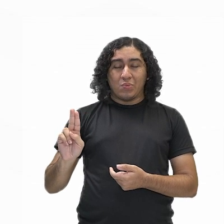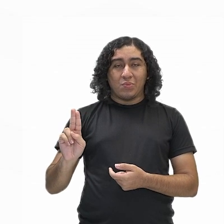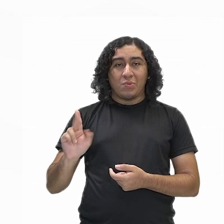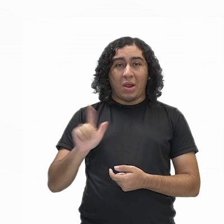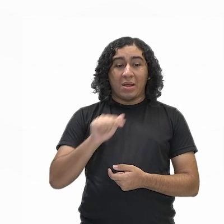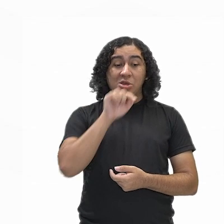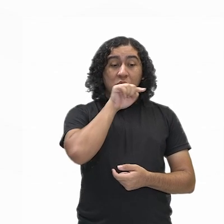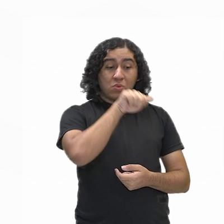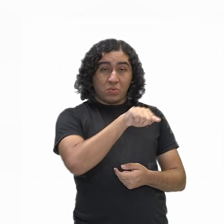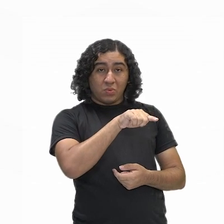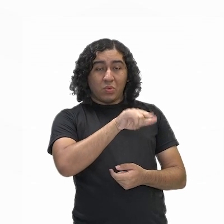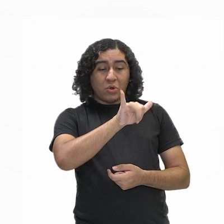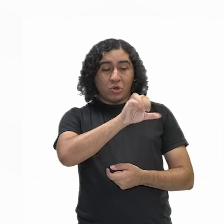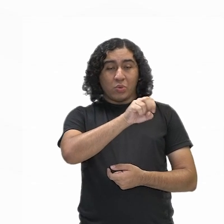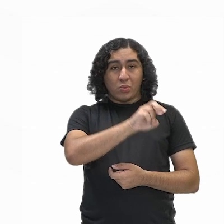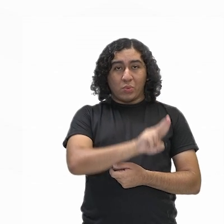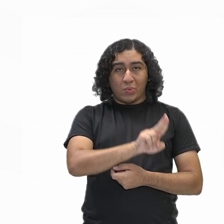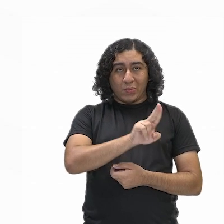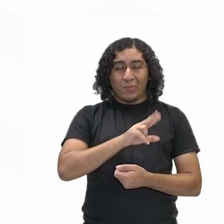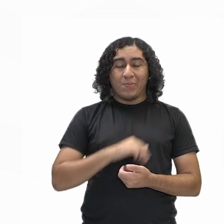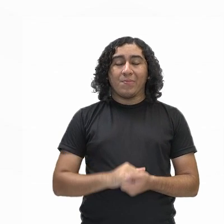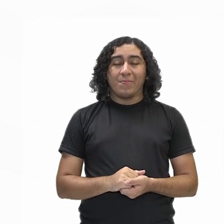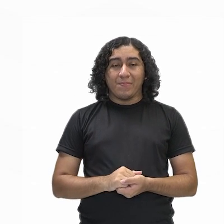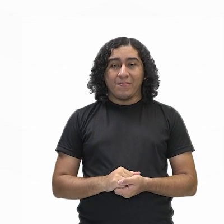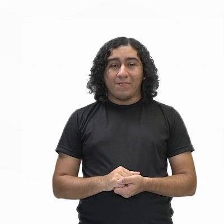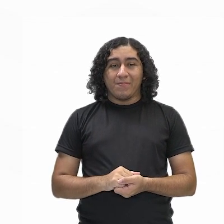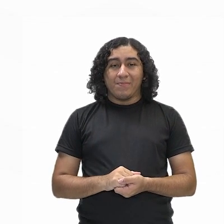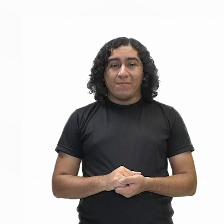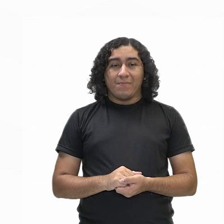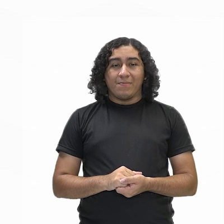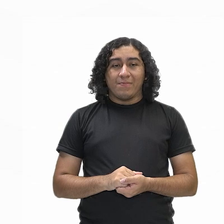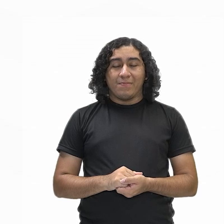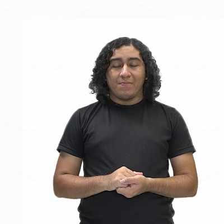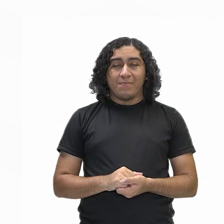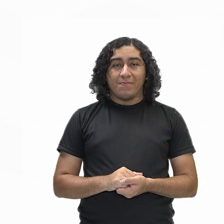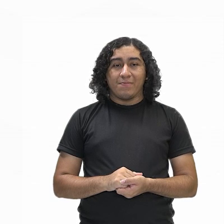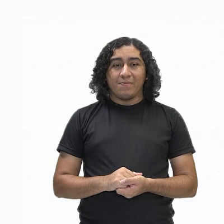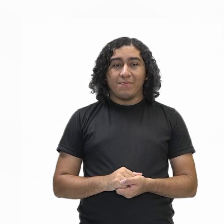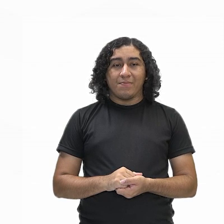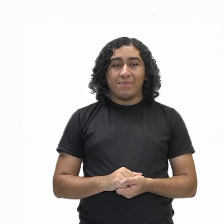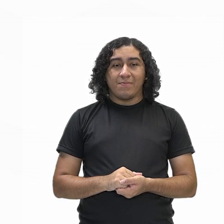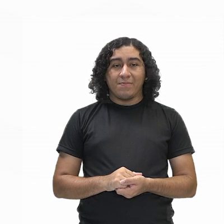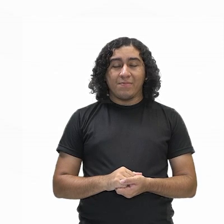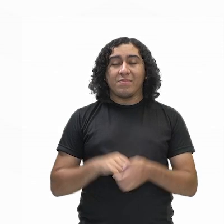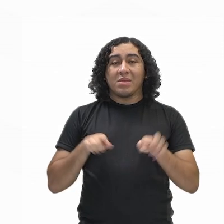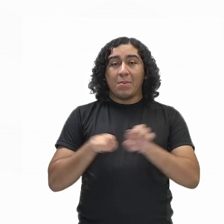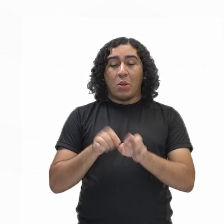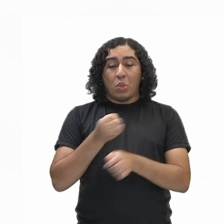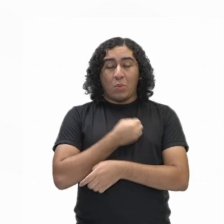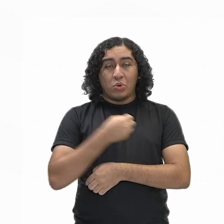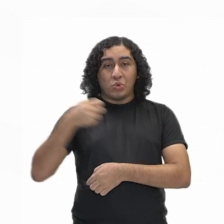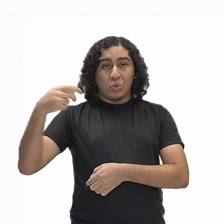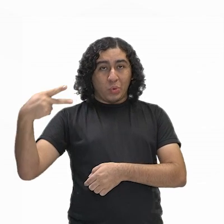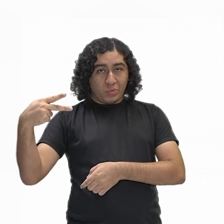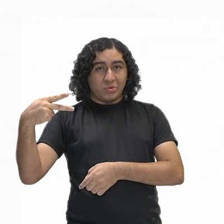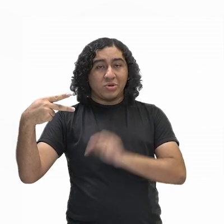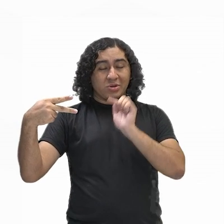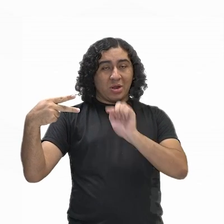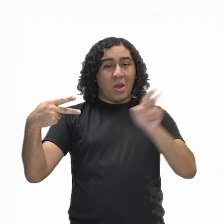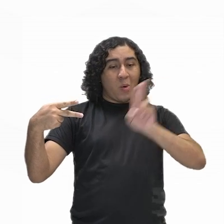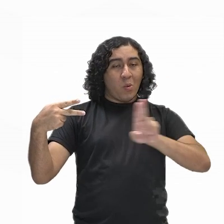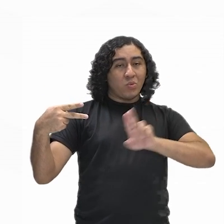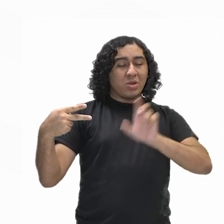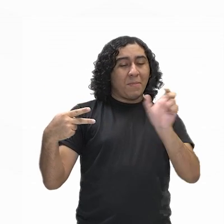You, você coloca só a letra U, porque a pronúncia é you, ok? Temos mais exemplos aí. Number 2, né?